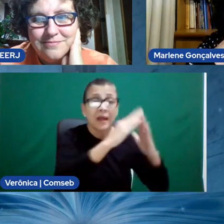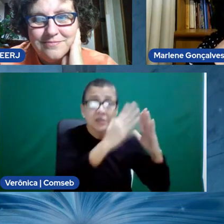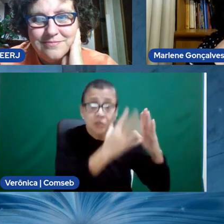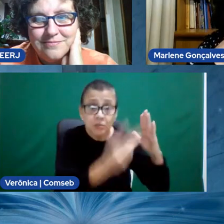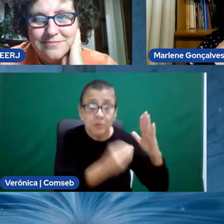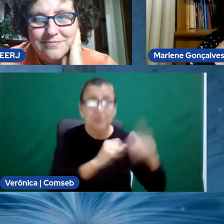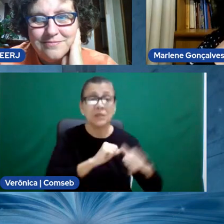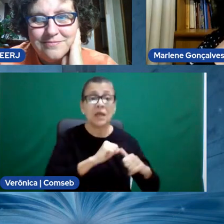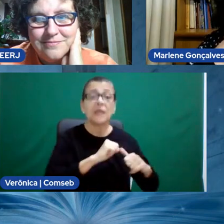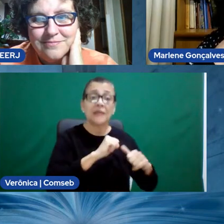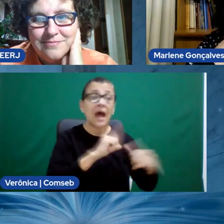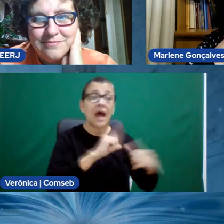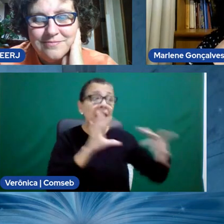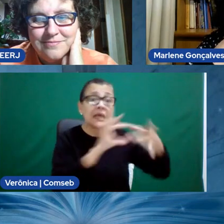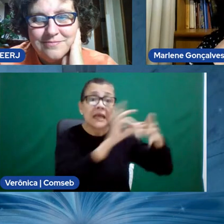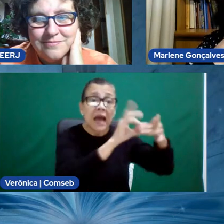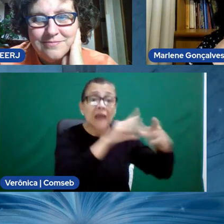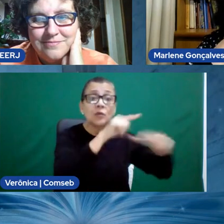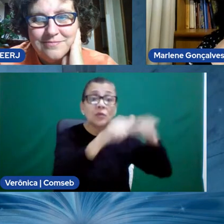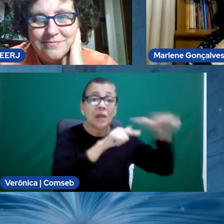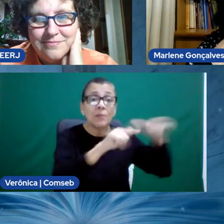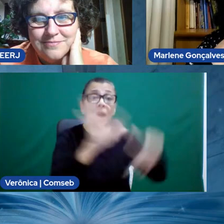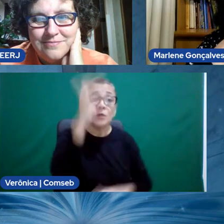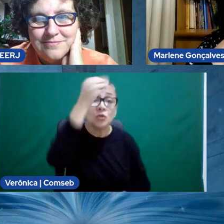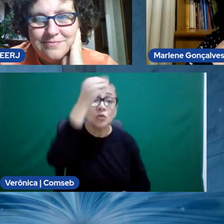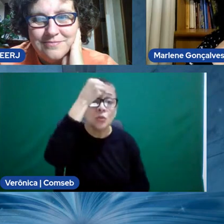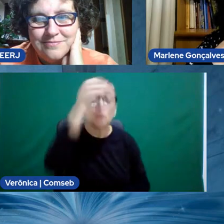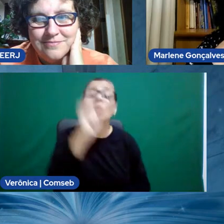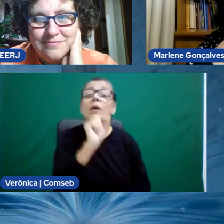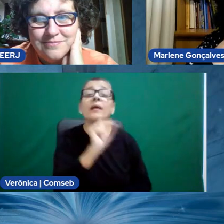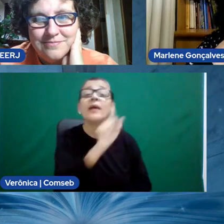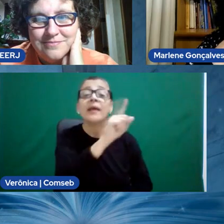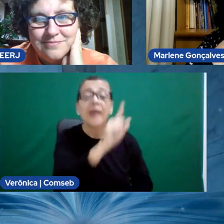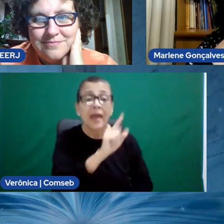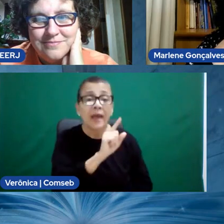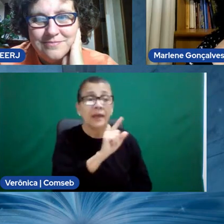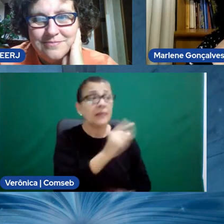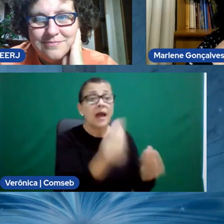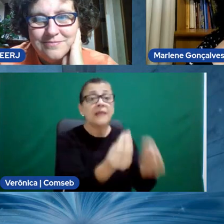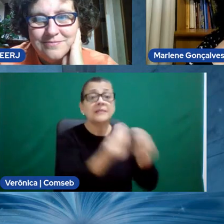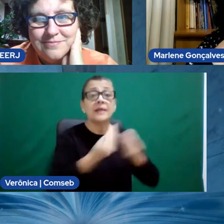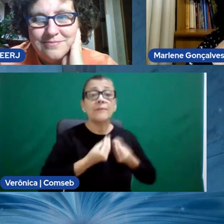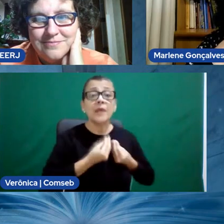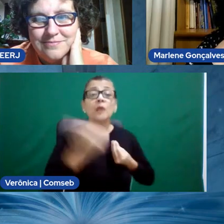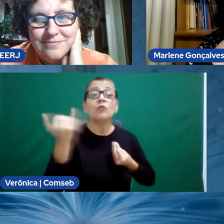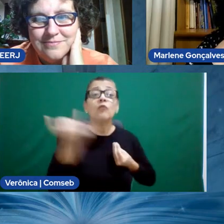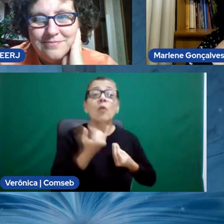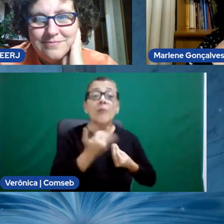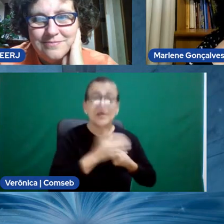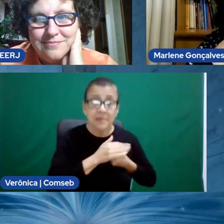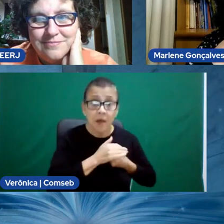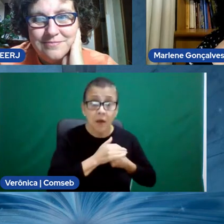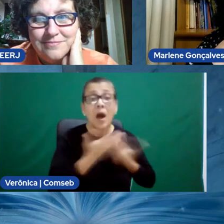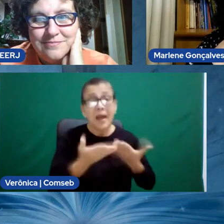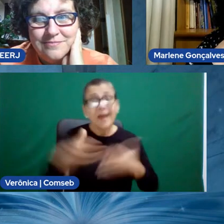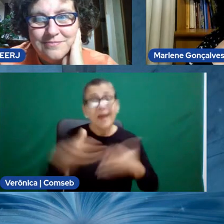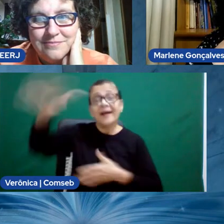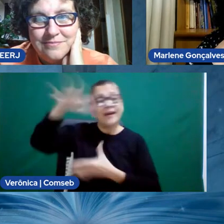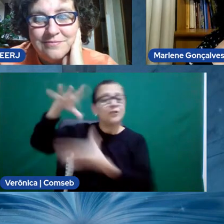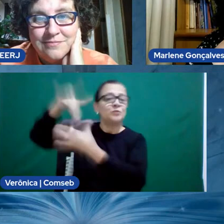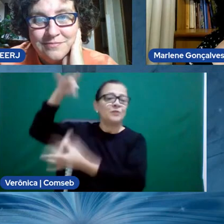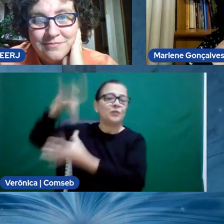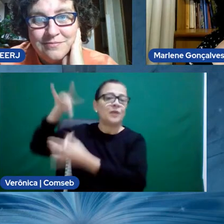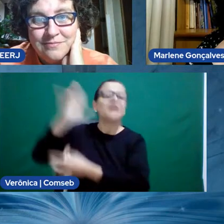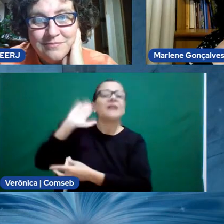ao trabalho lá, pergunta quem é que continua recebendo essa informação. E no momento em que a gente faz o pedido, a espiritualidade amiga já